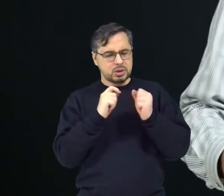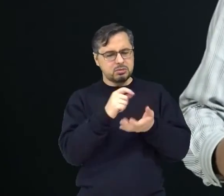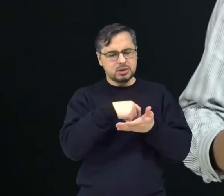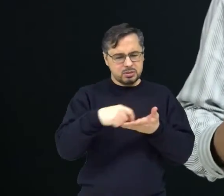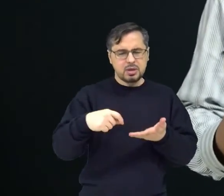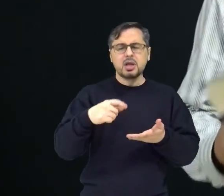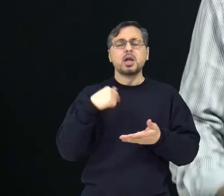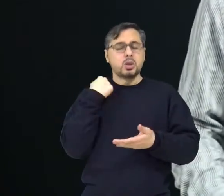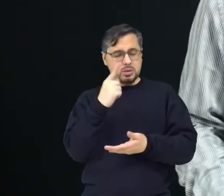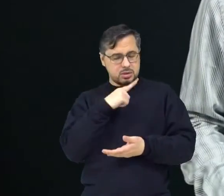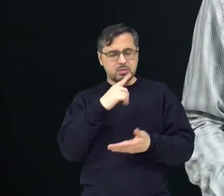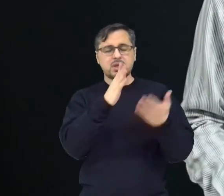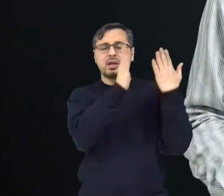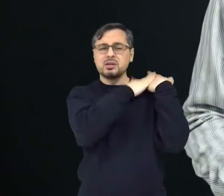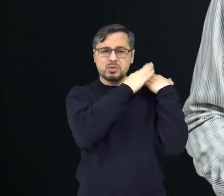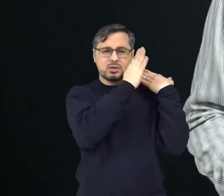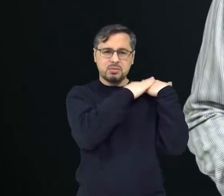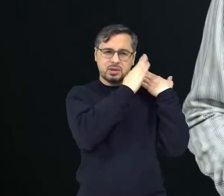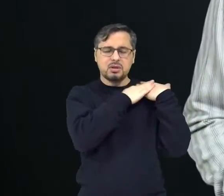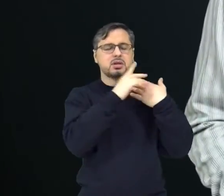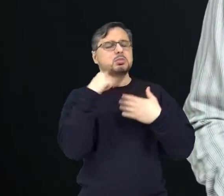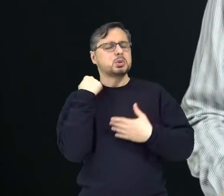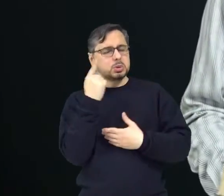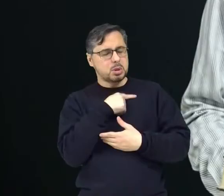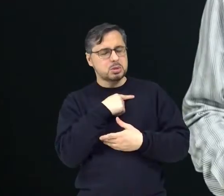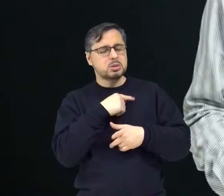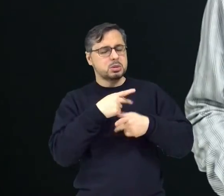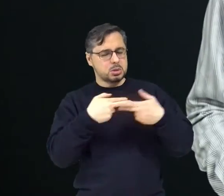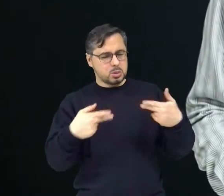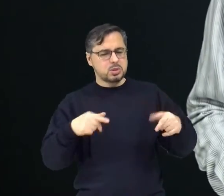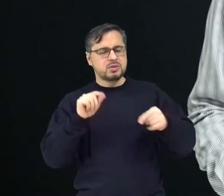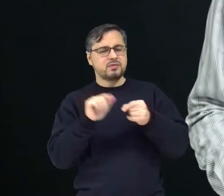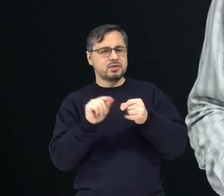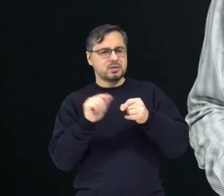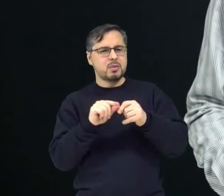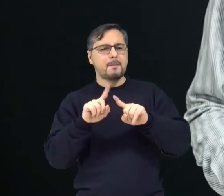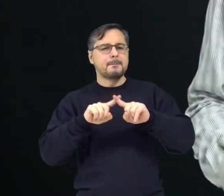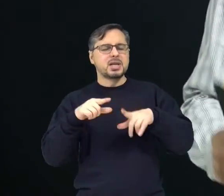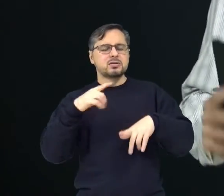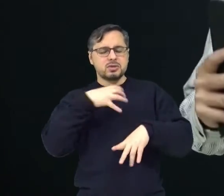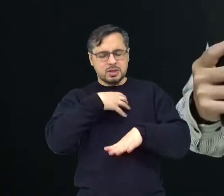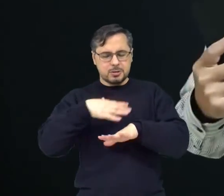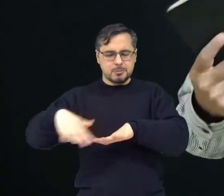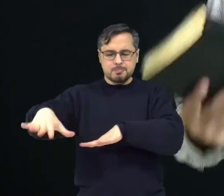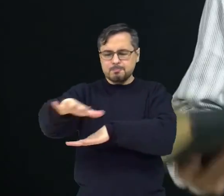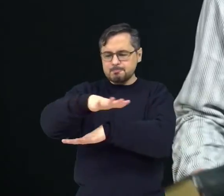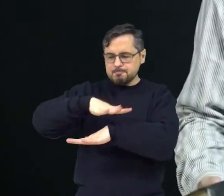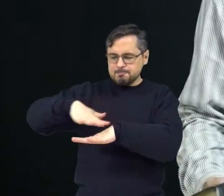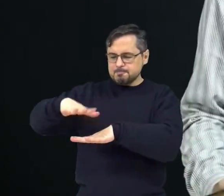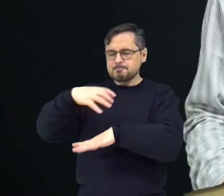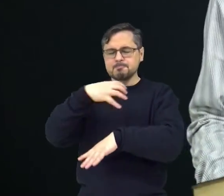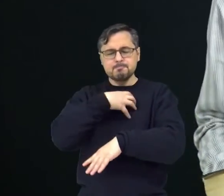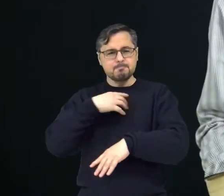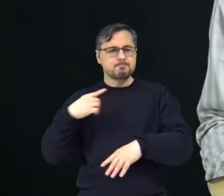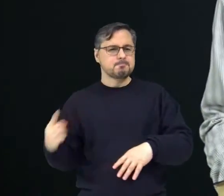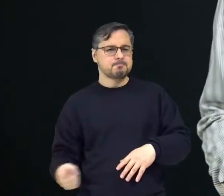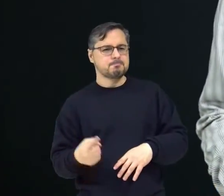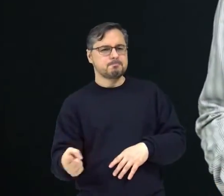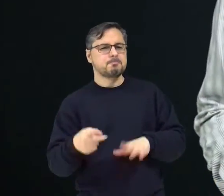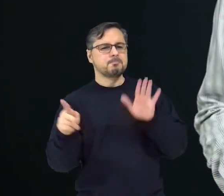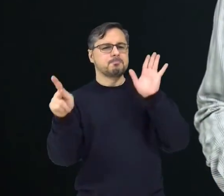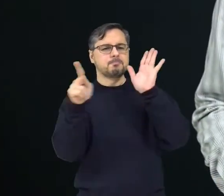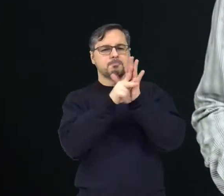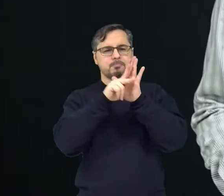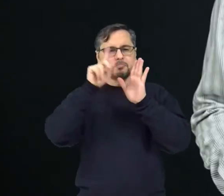Somos responsáveis pelas nossas ações, mas de uma maneira soberana e de uma maneira eterna. O próprio